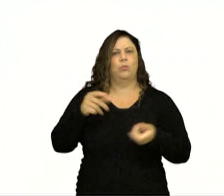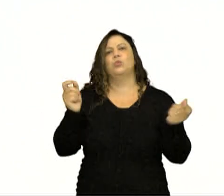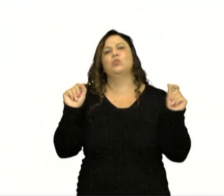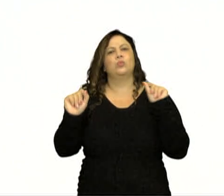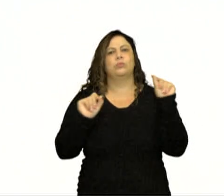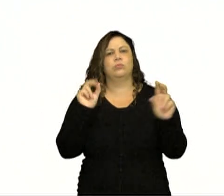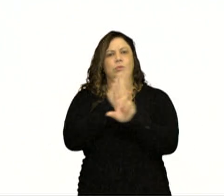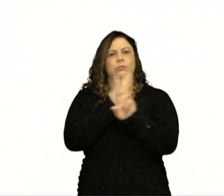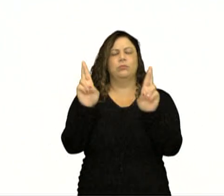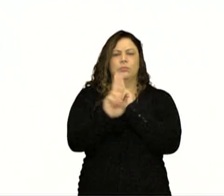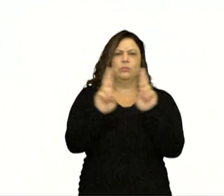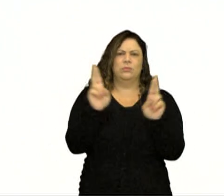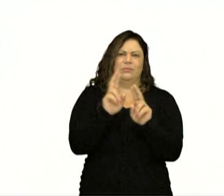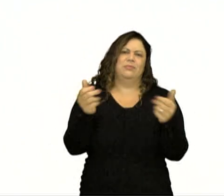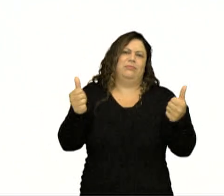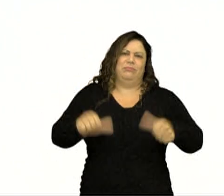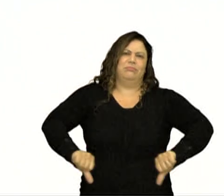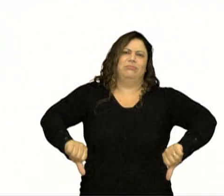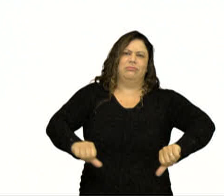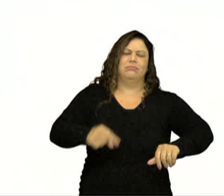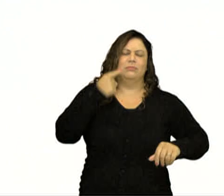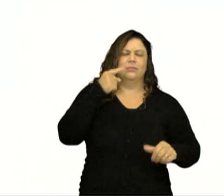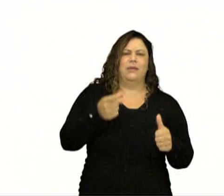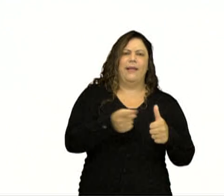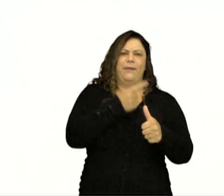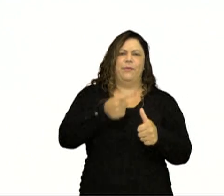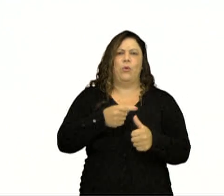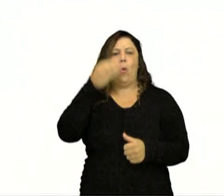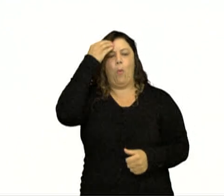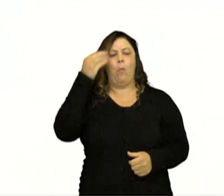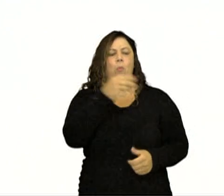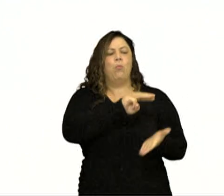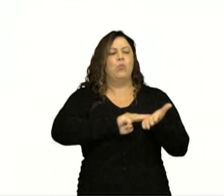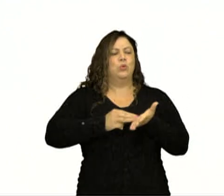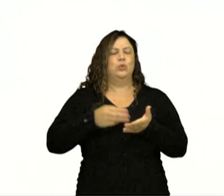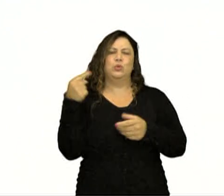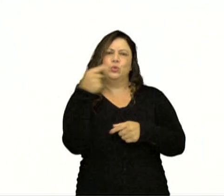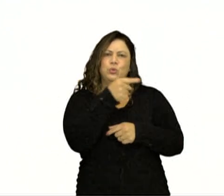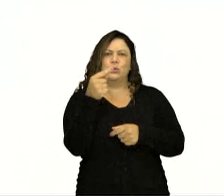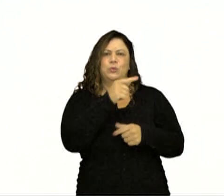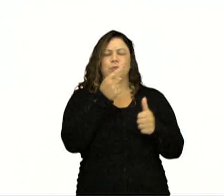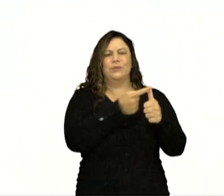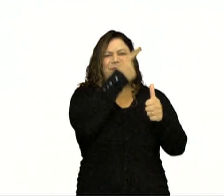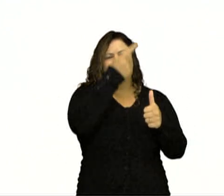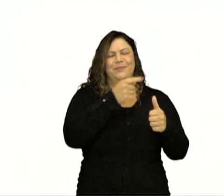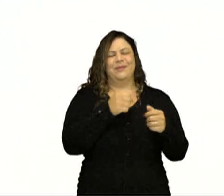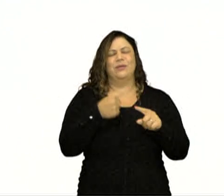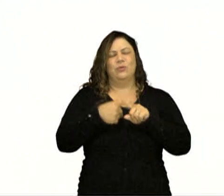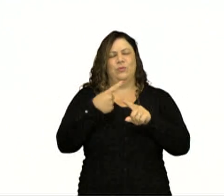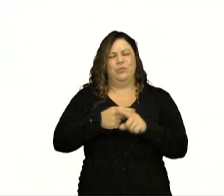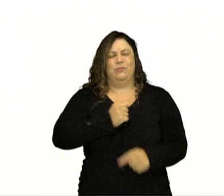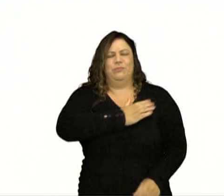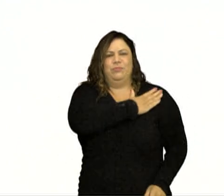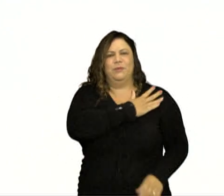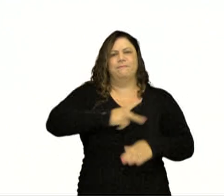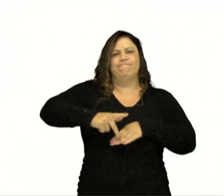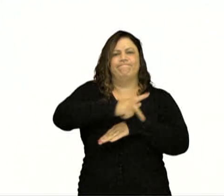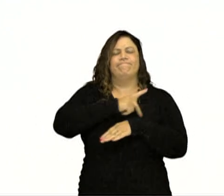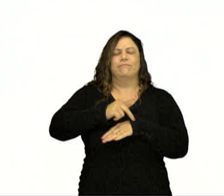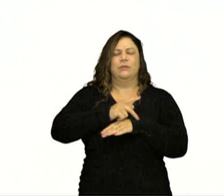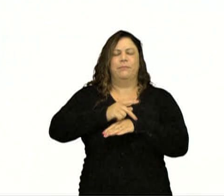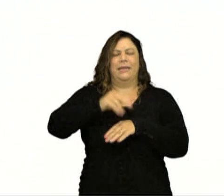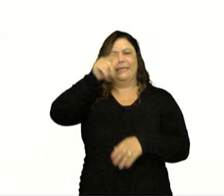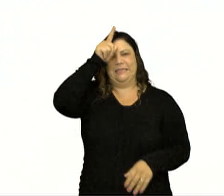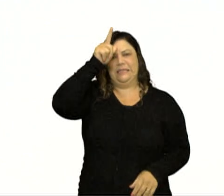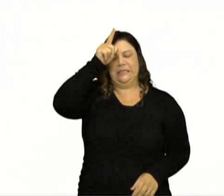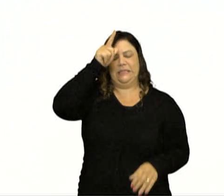relaciona com as questões mal resolvidas da Primeira, principalmente no revanchismo e no nacionalismo alemão, liderado pelo Partido Nazista, e